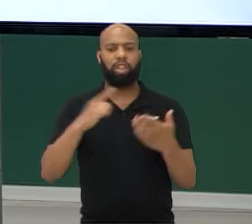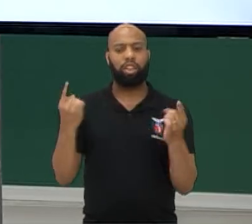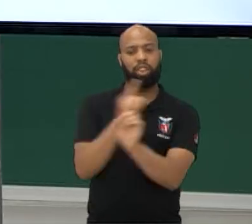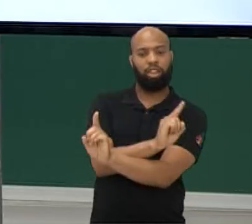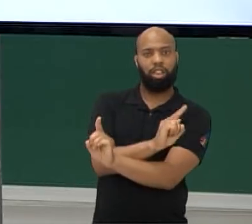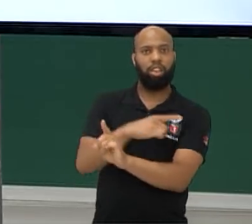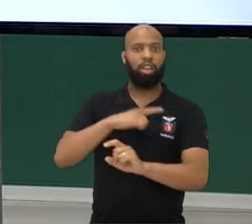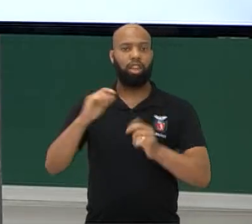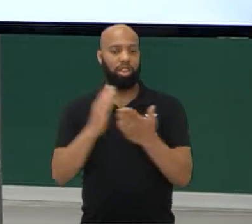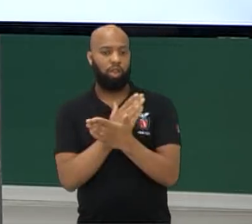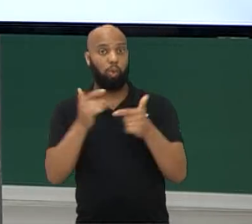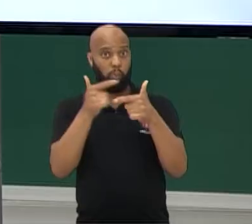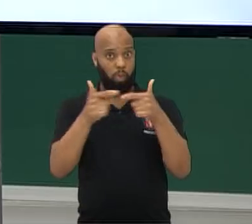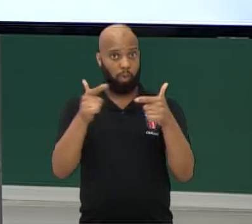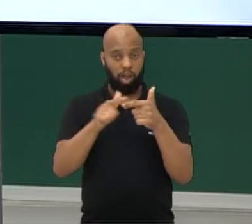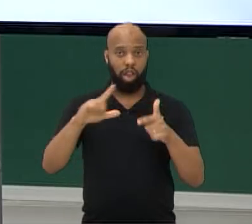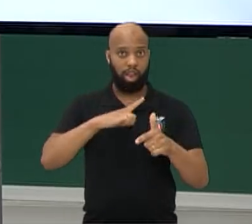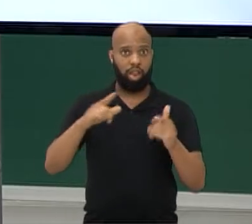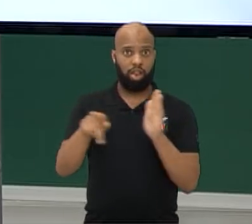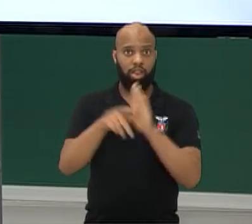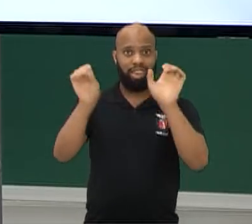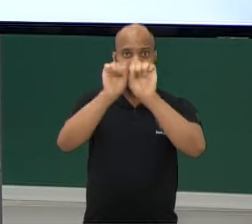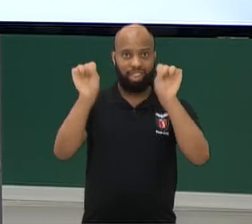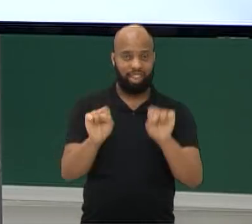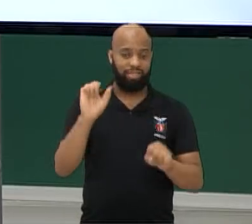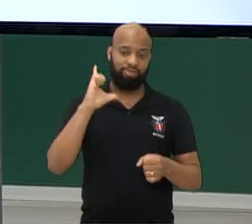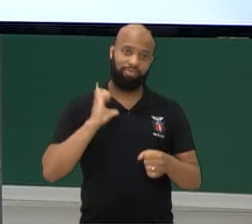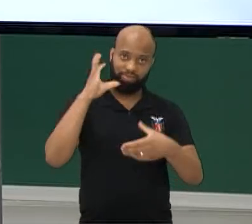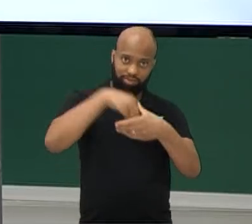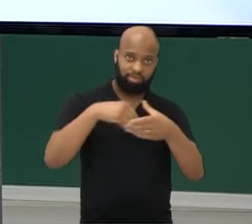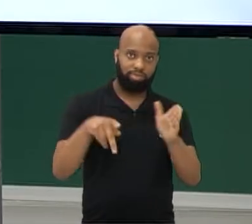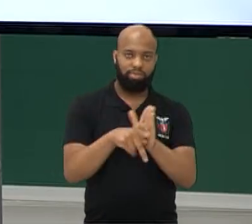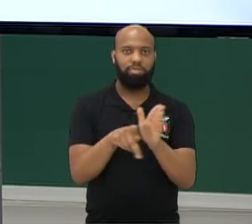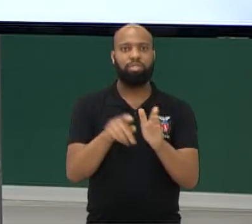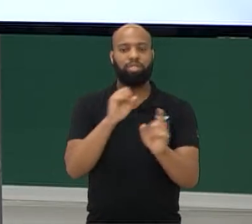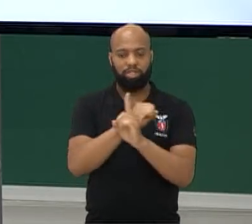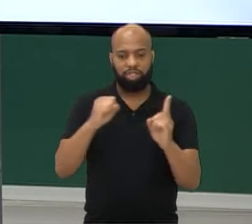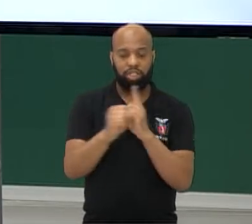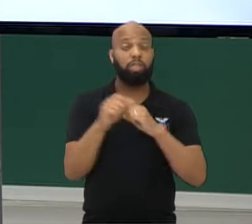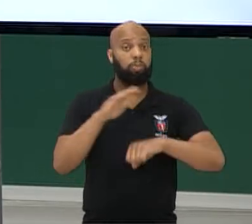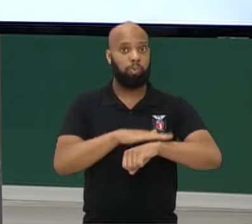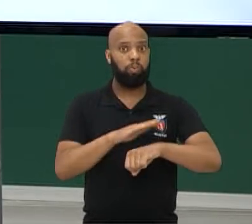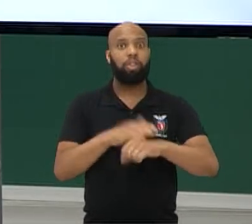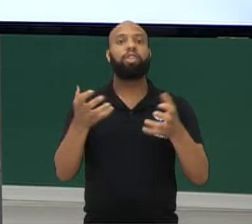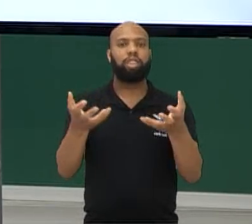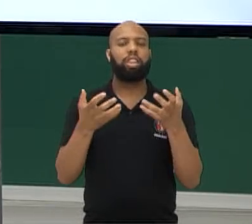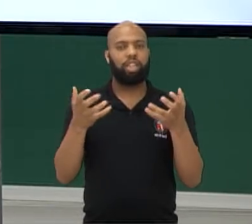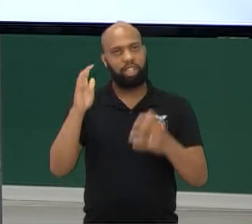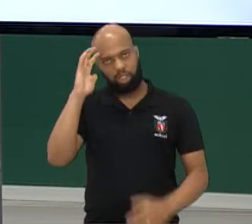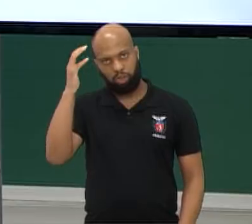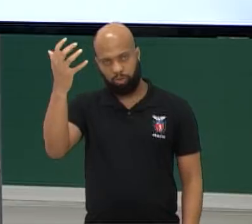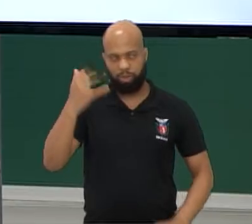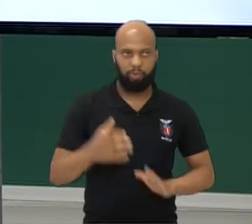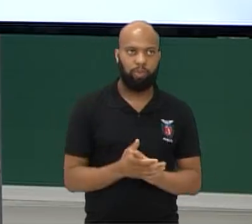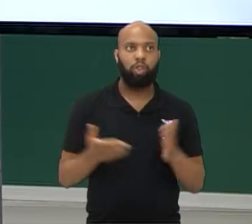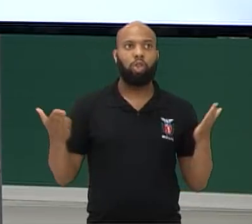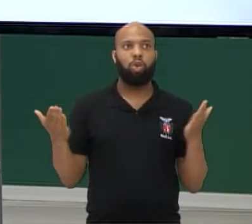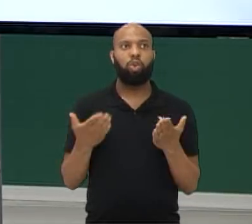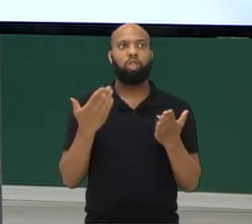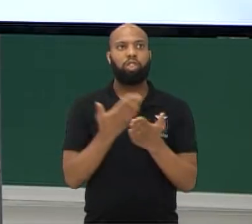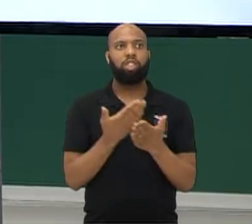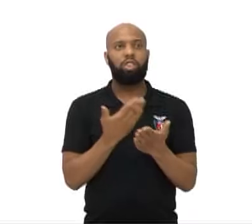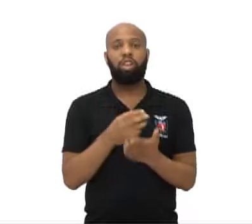contradições, alguns problemas que haviam no sistema, na sociedade naquele momento que ele queria resolver. Na aula de